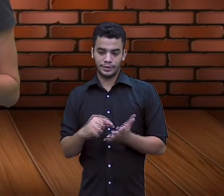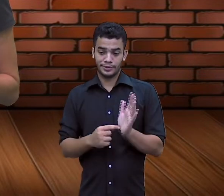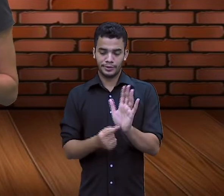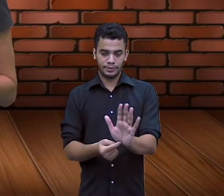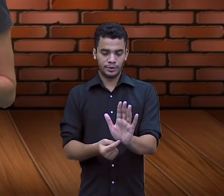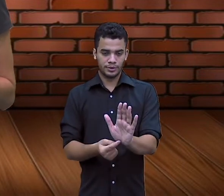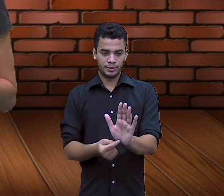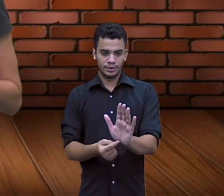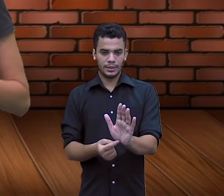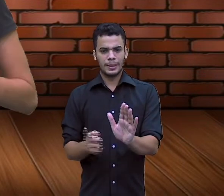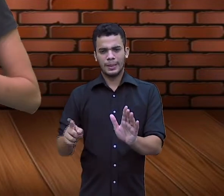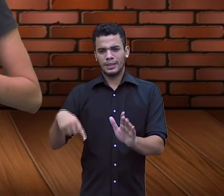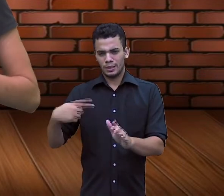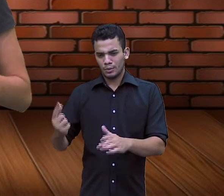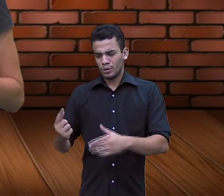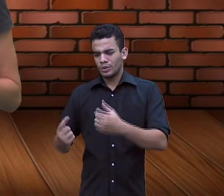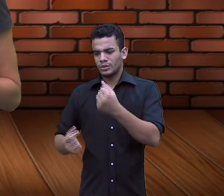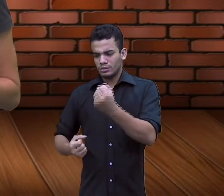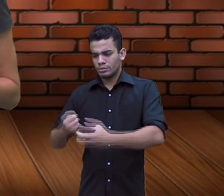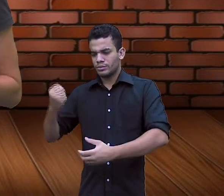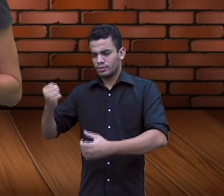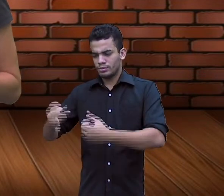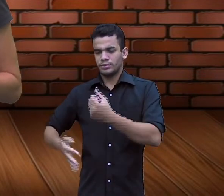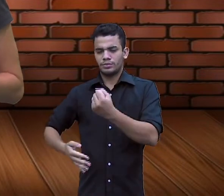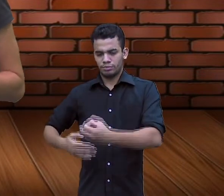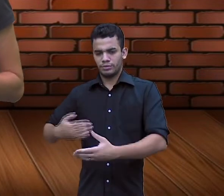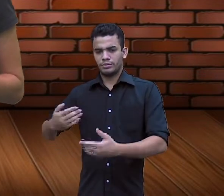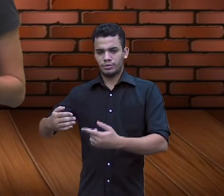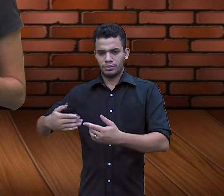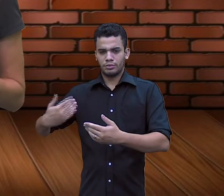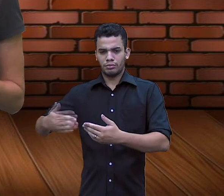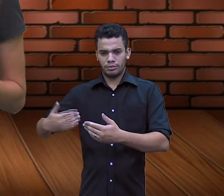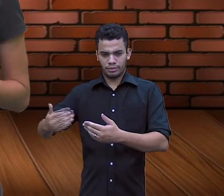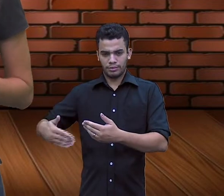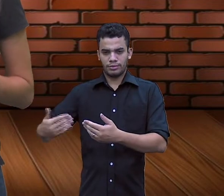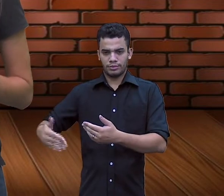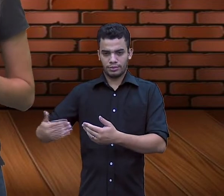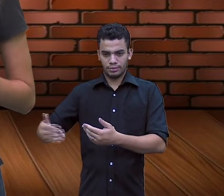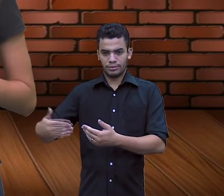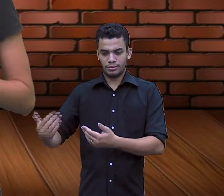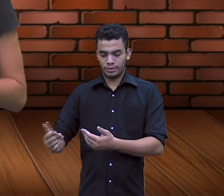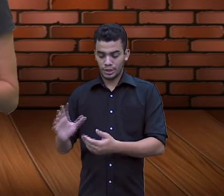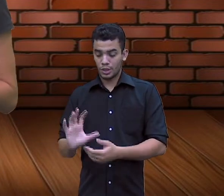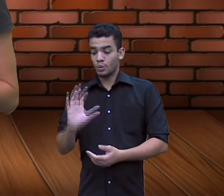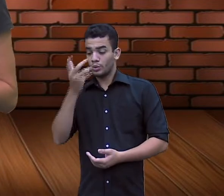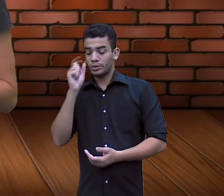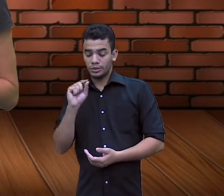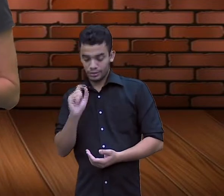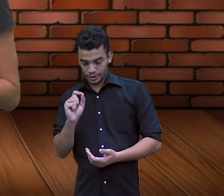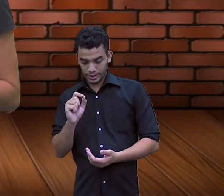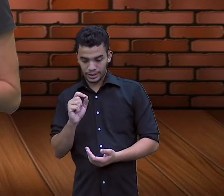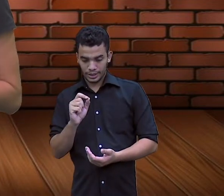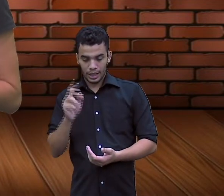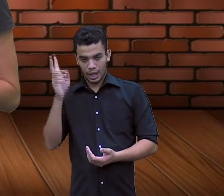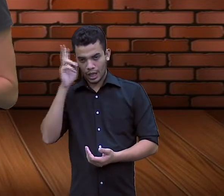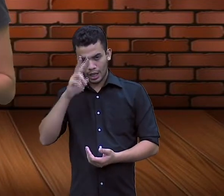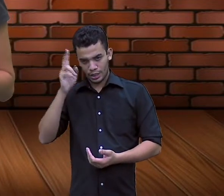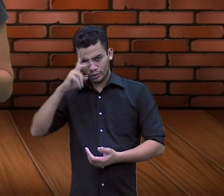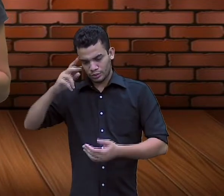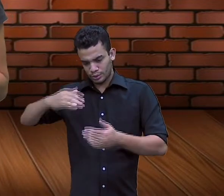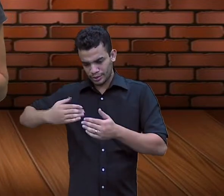personagens interajam em torno de uma situação. Por